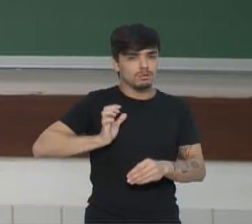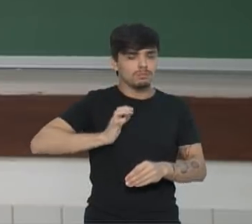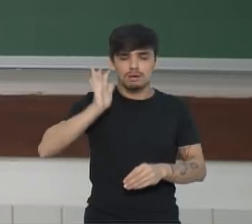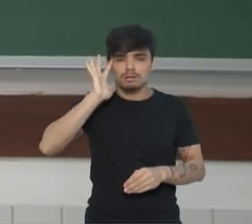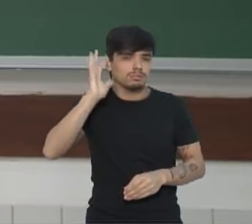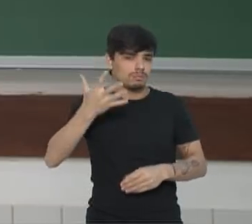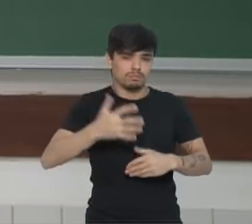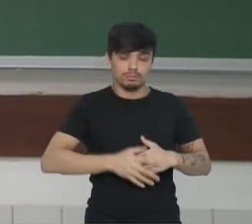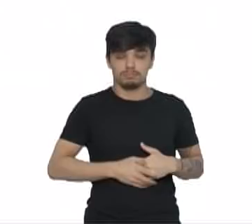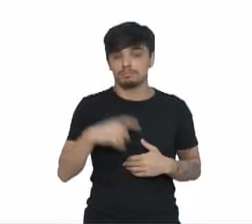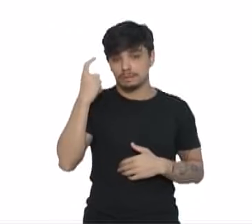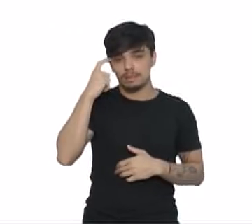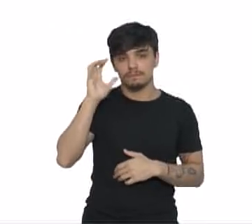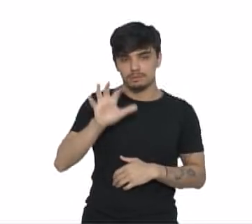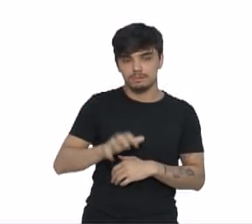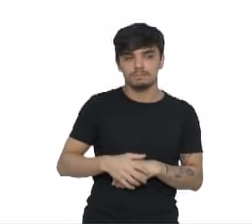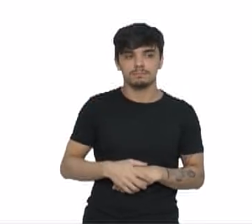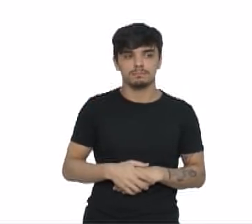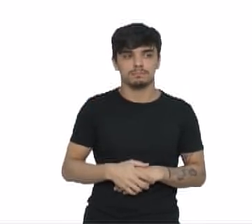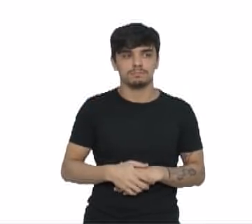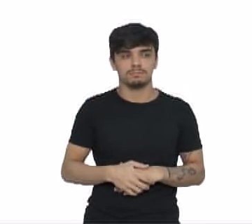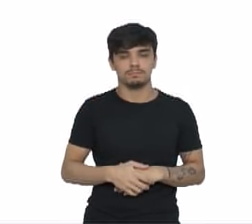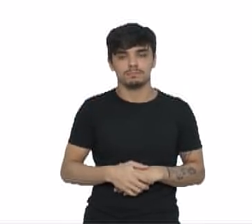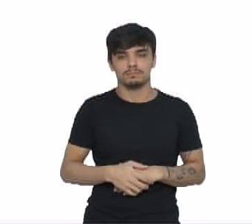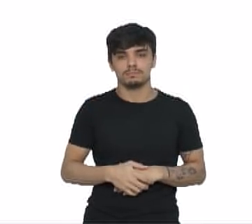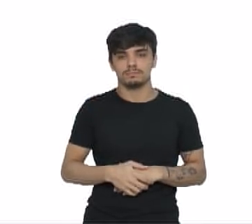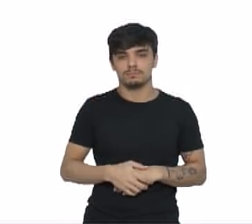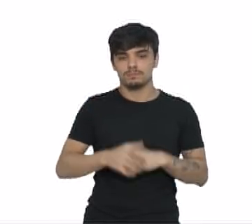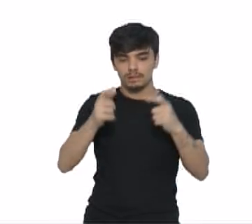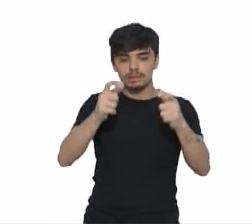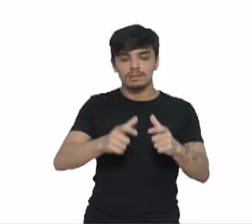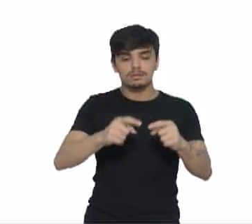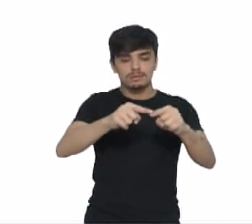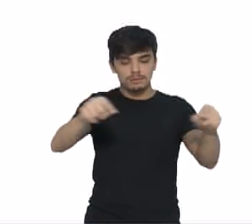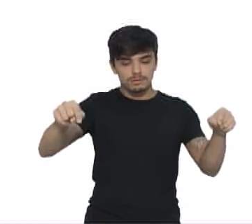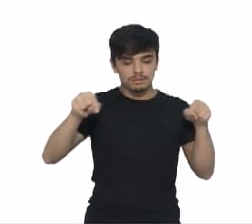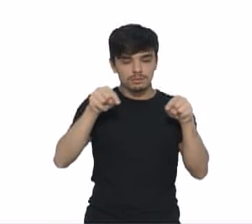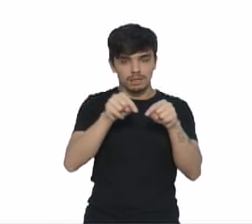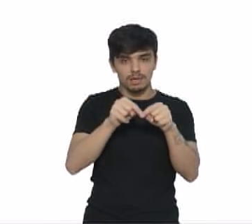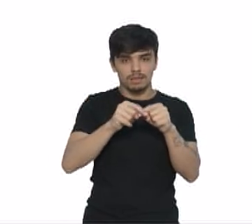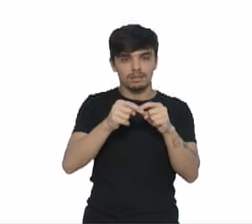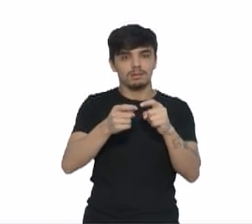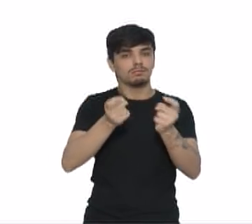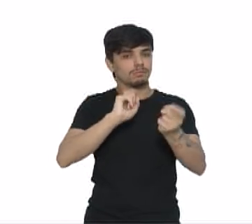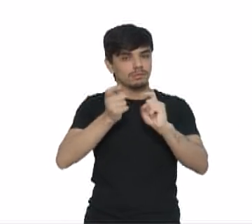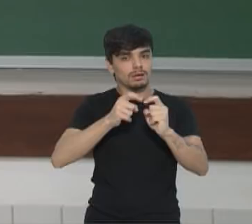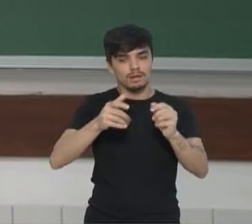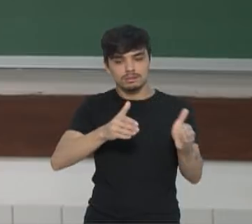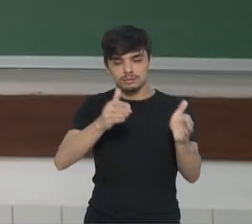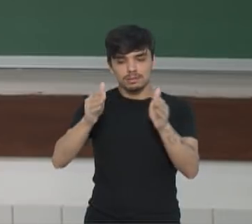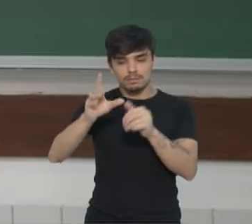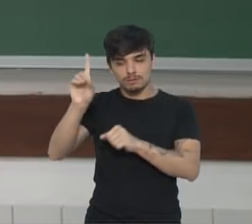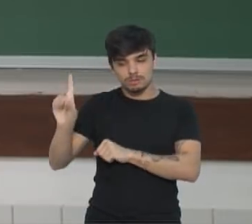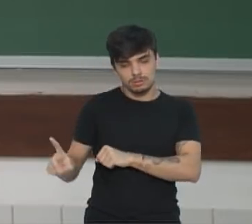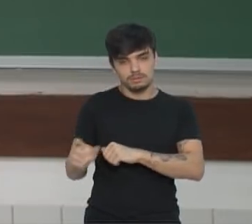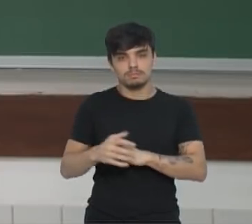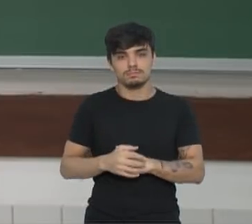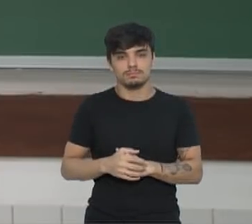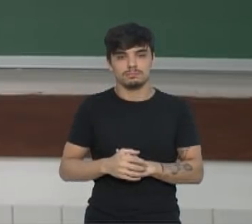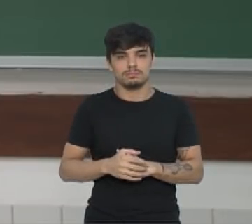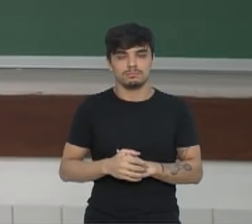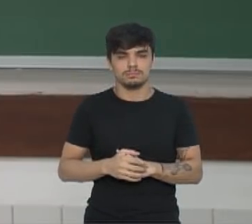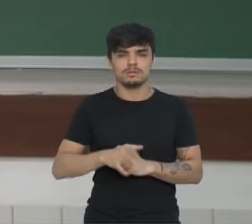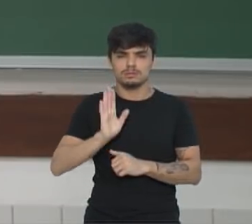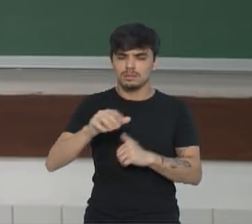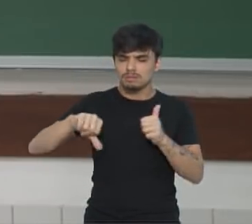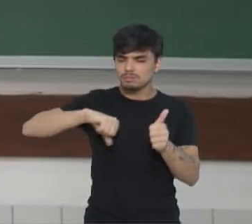Na sala da convenção, eles sentavam-se à direita. O objetivo deles era segurar agora a revolução, frear, não tem que mudar mais nada, já